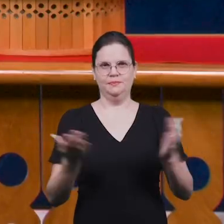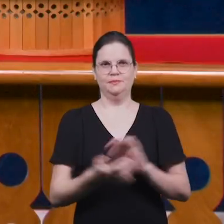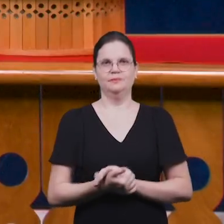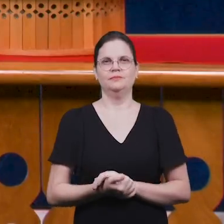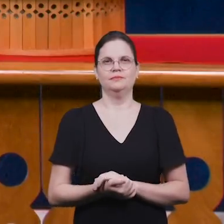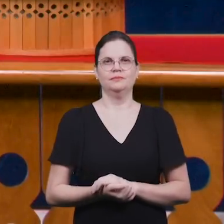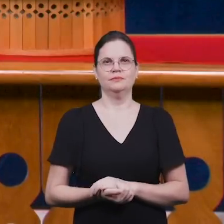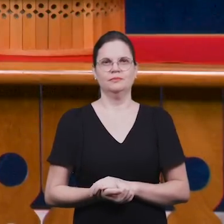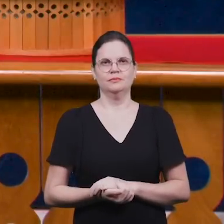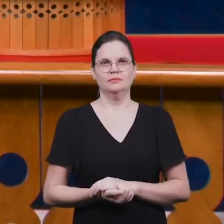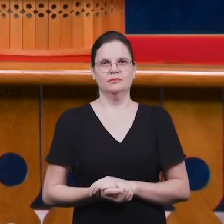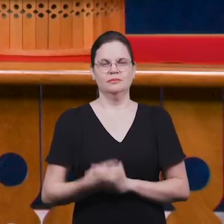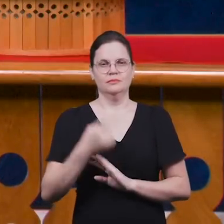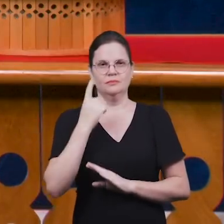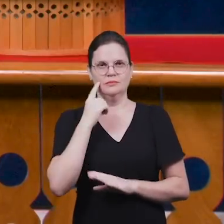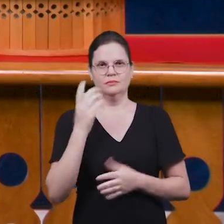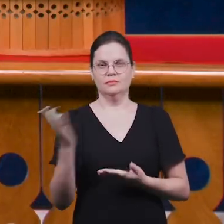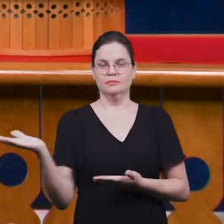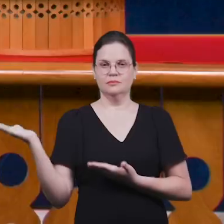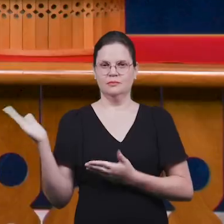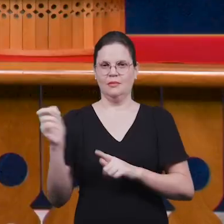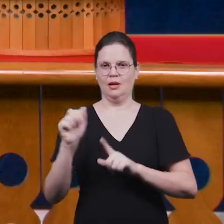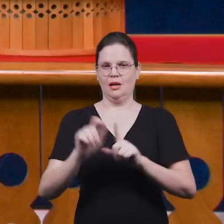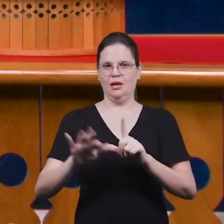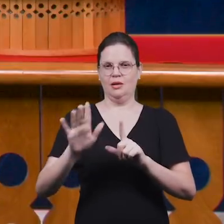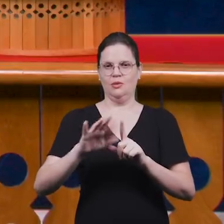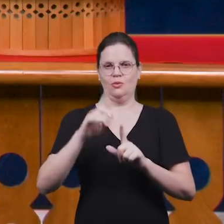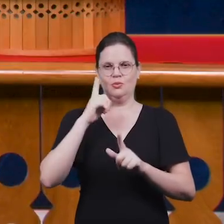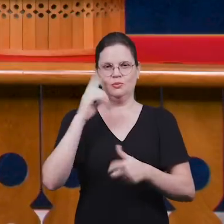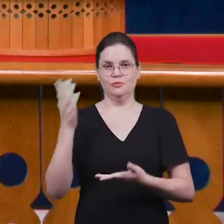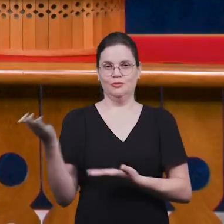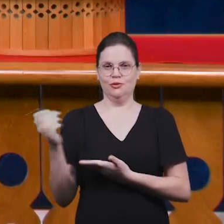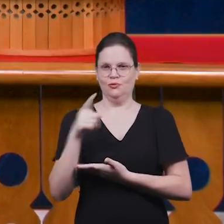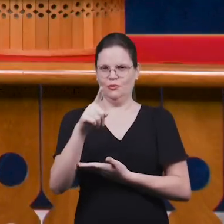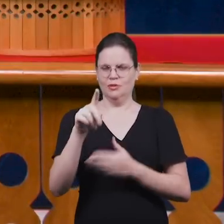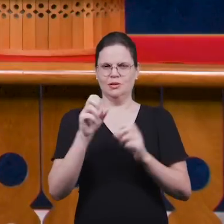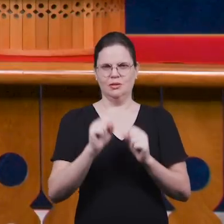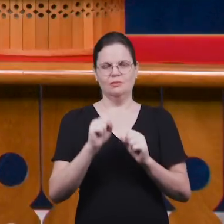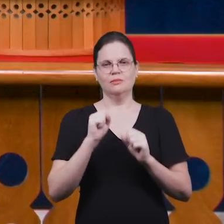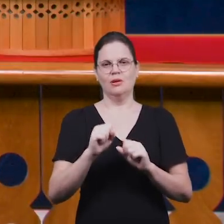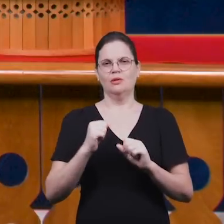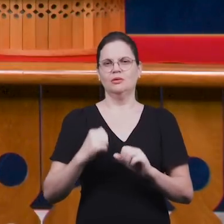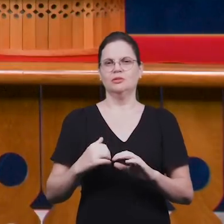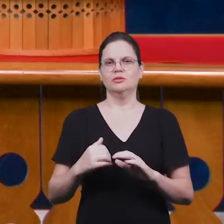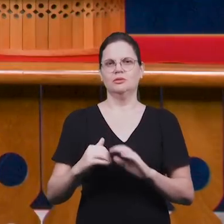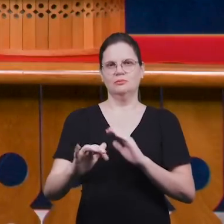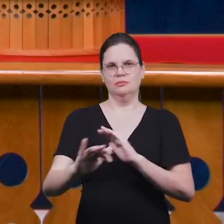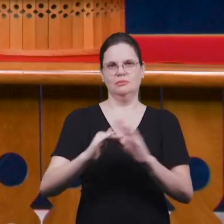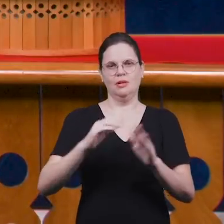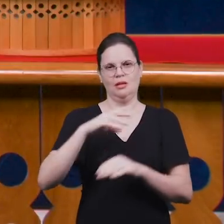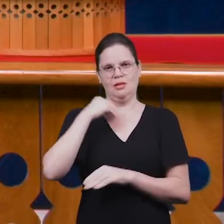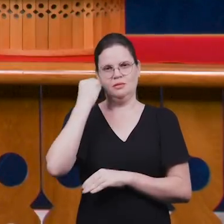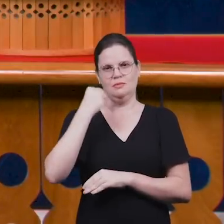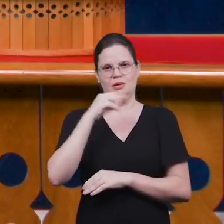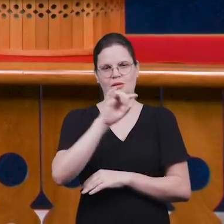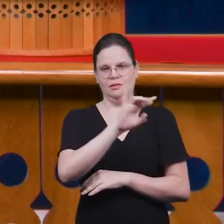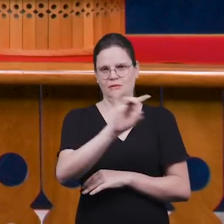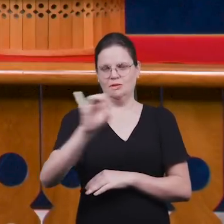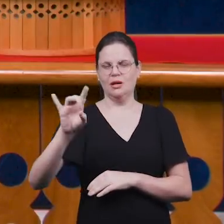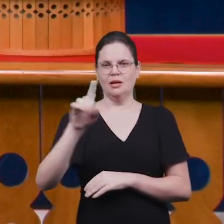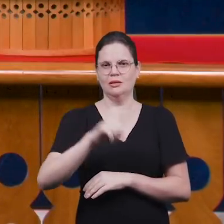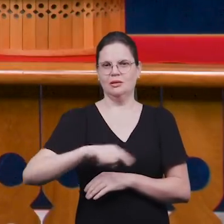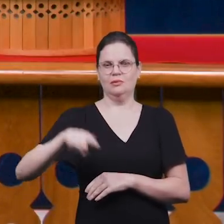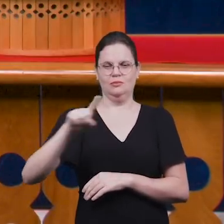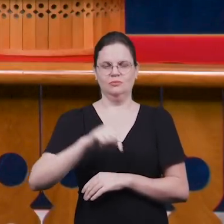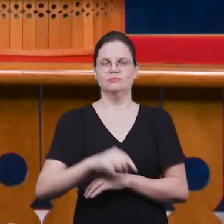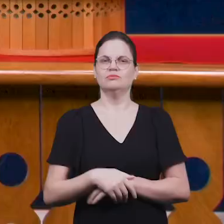mais uma vez deixar aqui o QR Code para que o senhor, a senhora, compartilhe a sua experiência com este